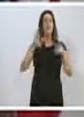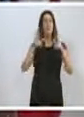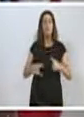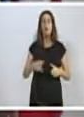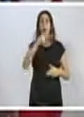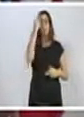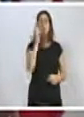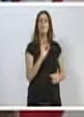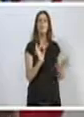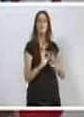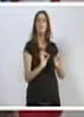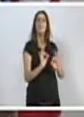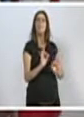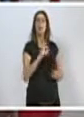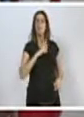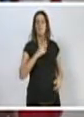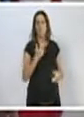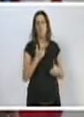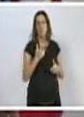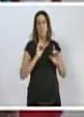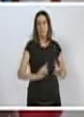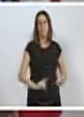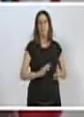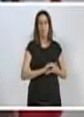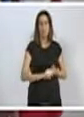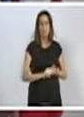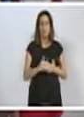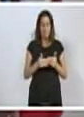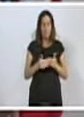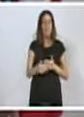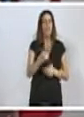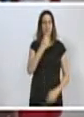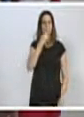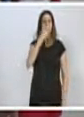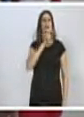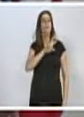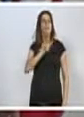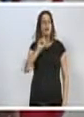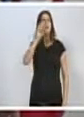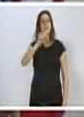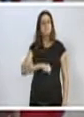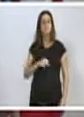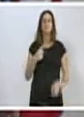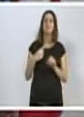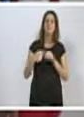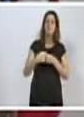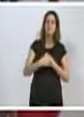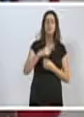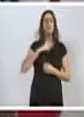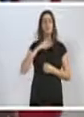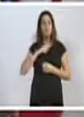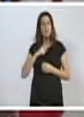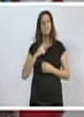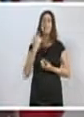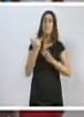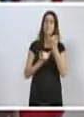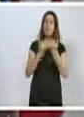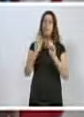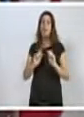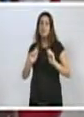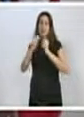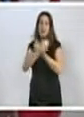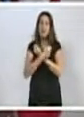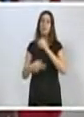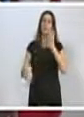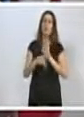E não vai demorar muito. Nossa cidade vai ter, sim, brinquedos para crianças cadeirantes. E espero